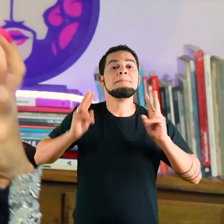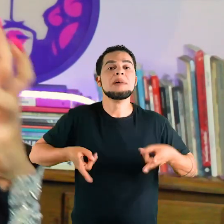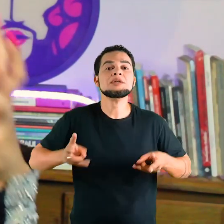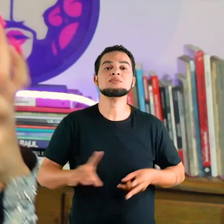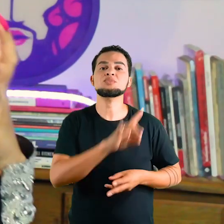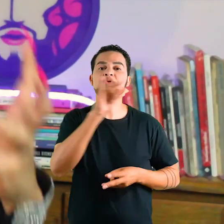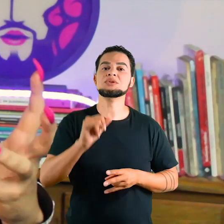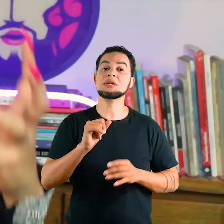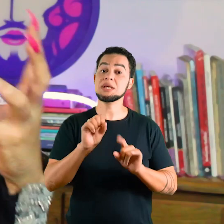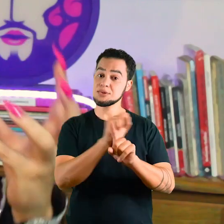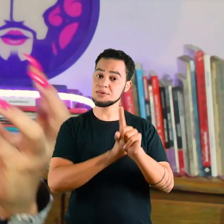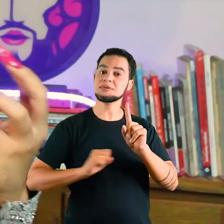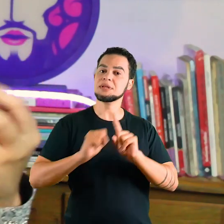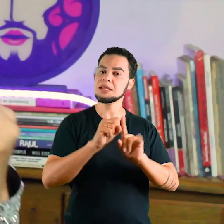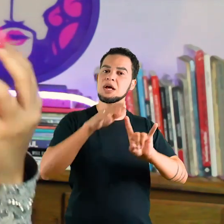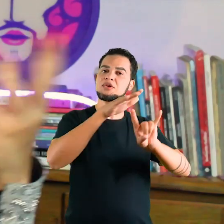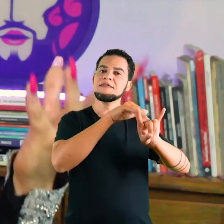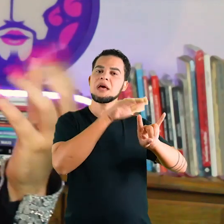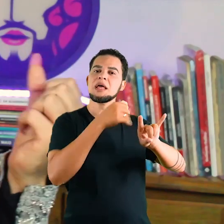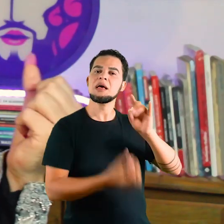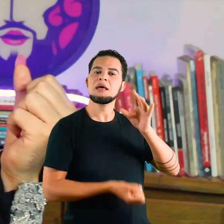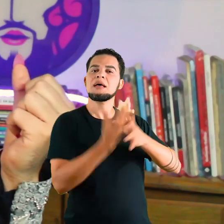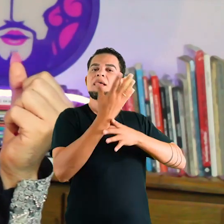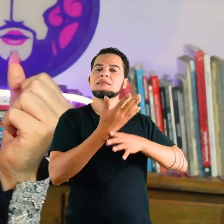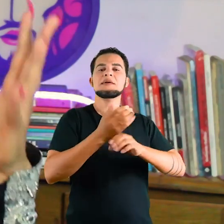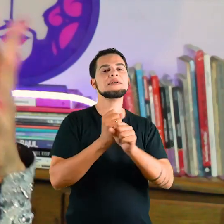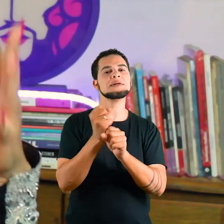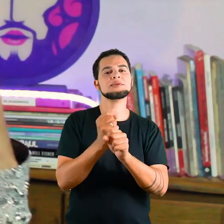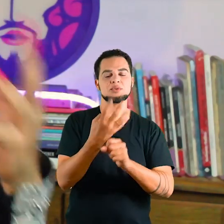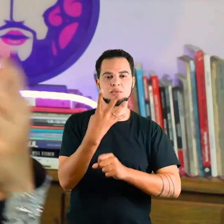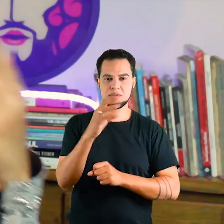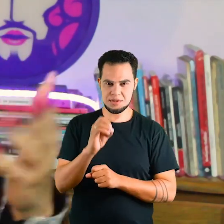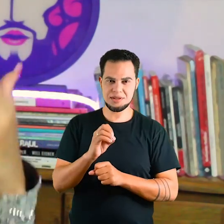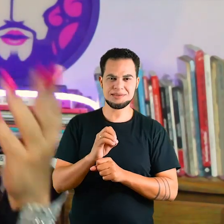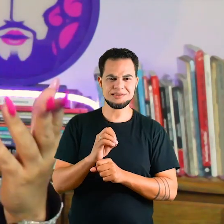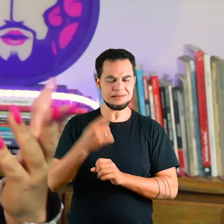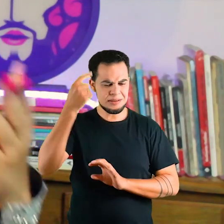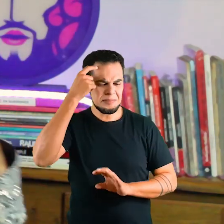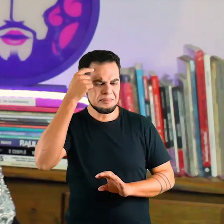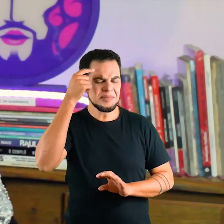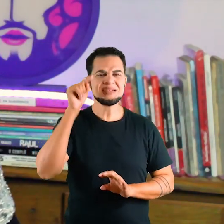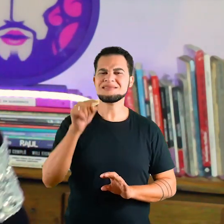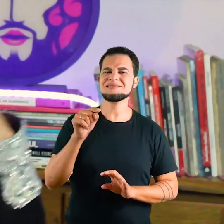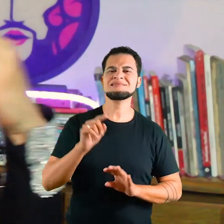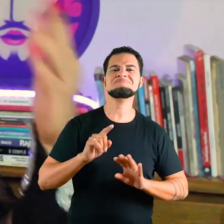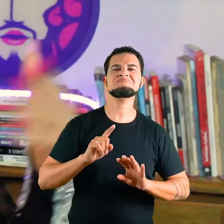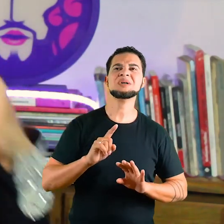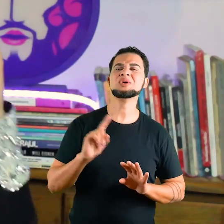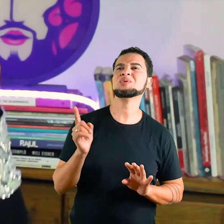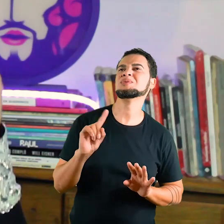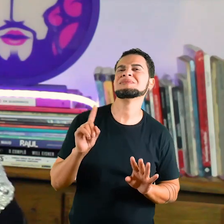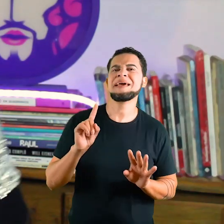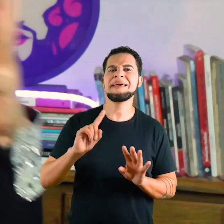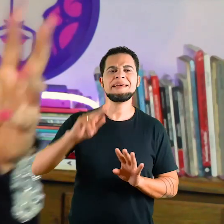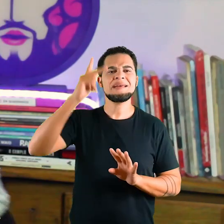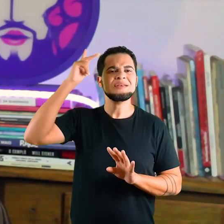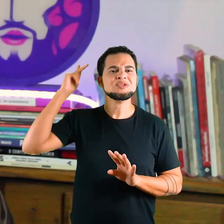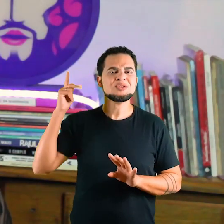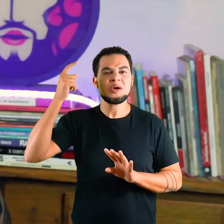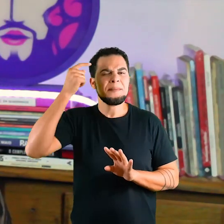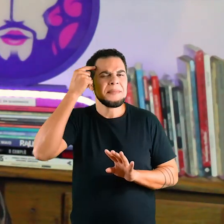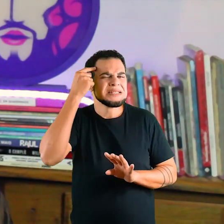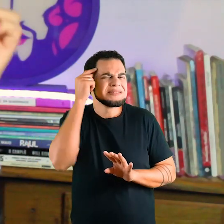que a sociedade vegana propôs lá nos anos 40. Fica até mecânico pensar que não existe na